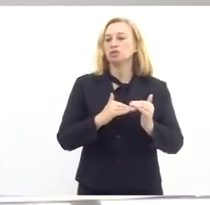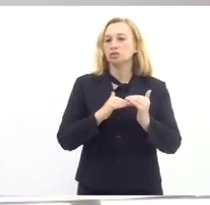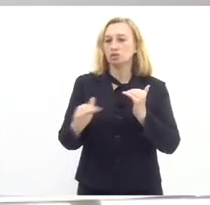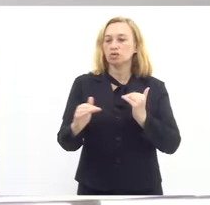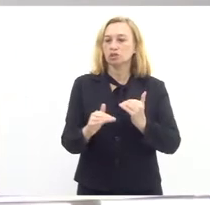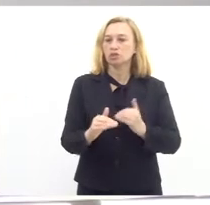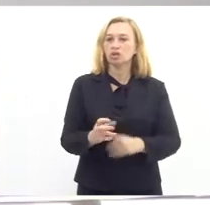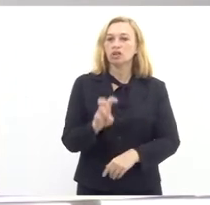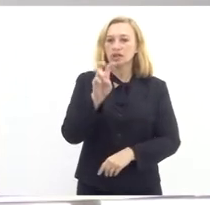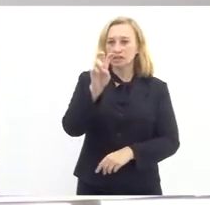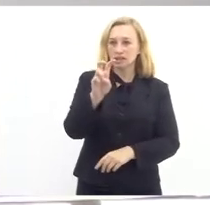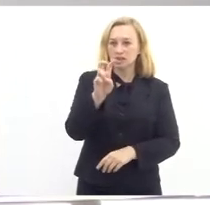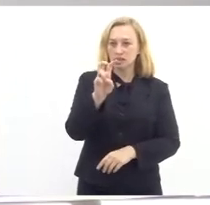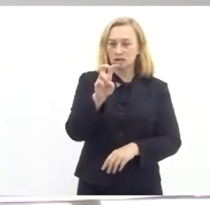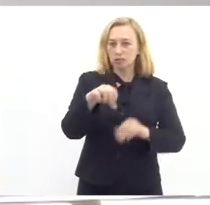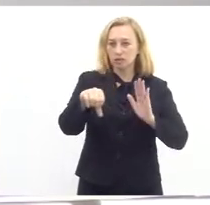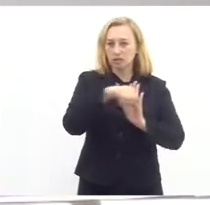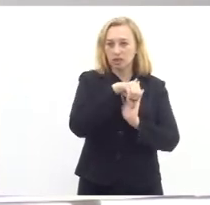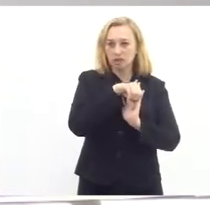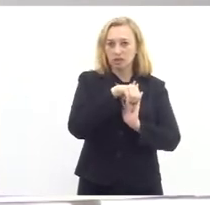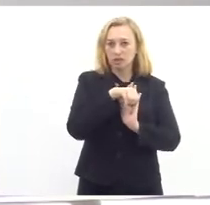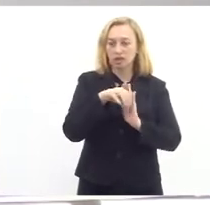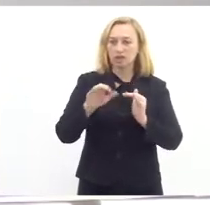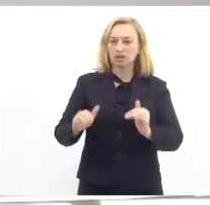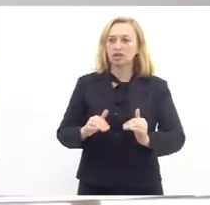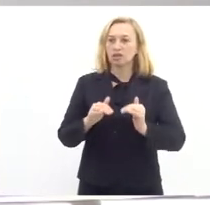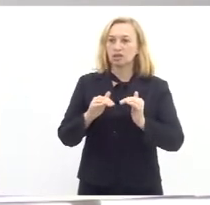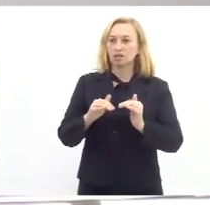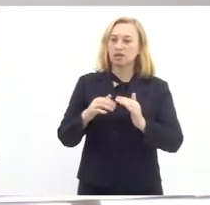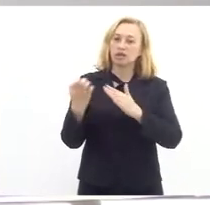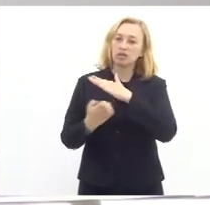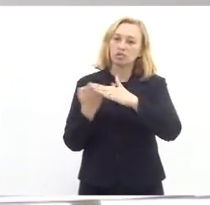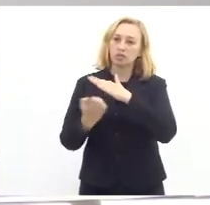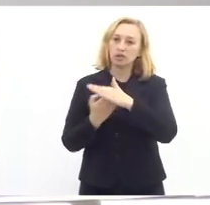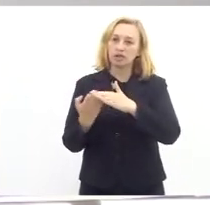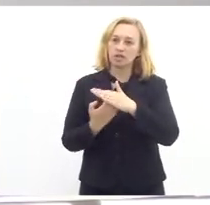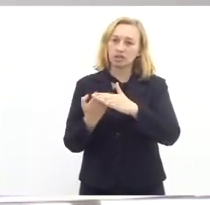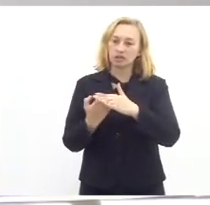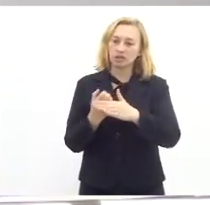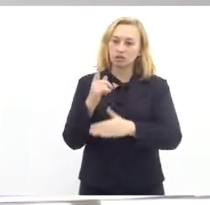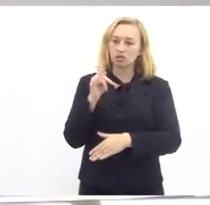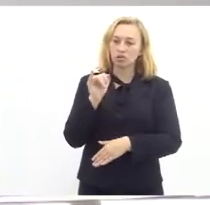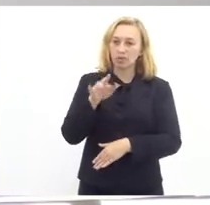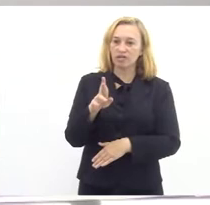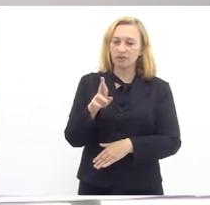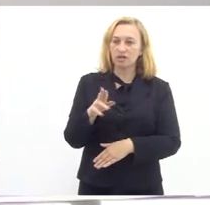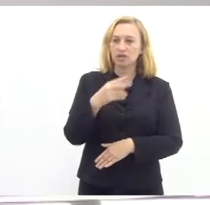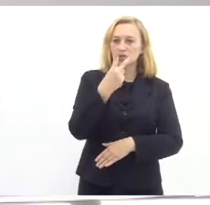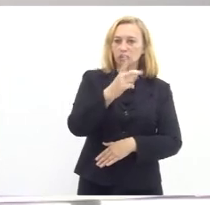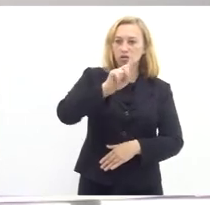5 penalidades à Supervia. A empresa terá que pagar um total de